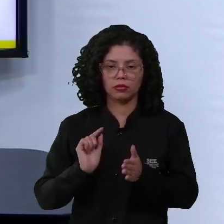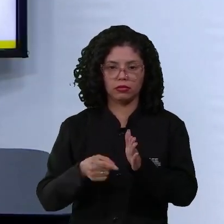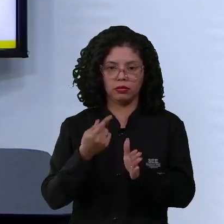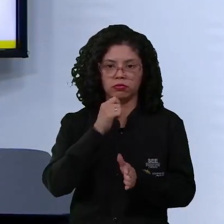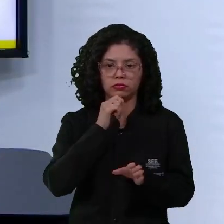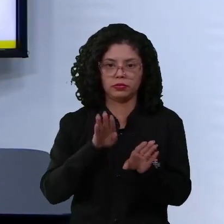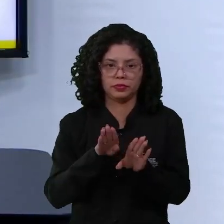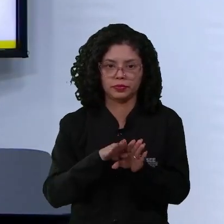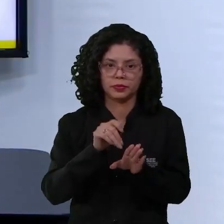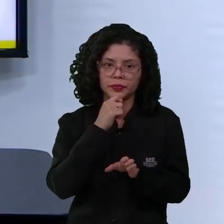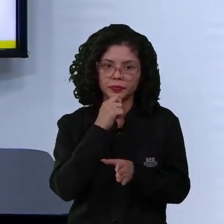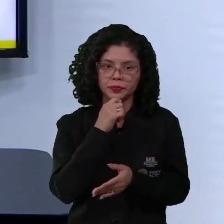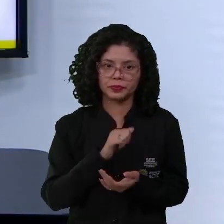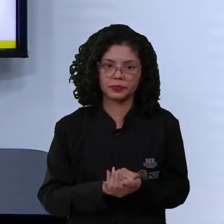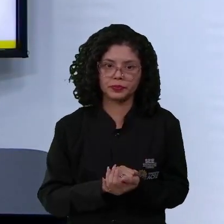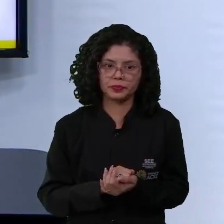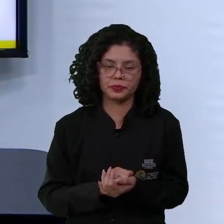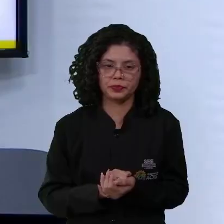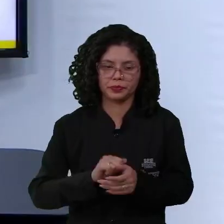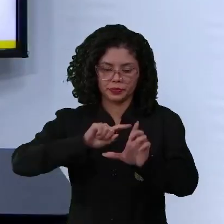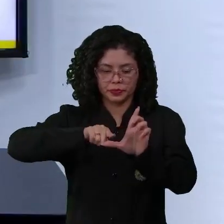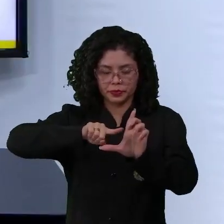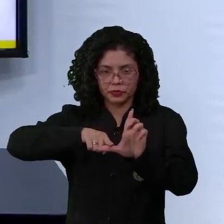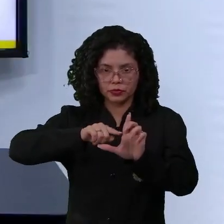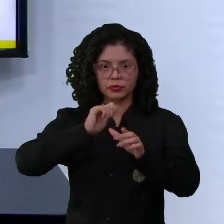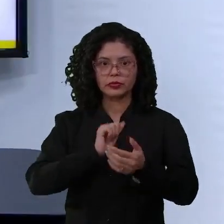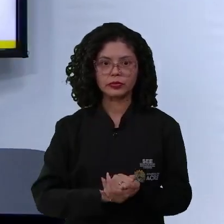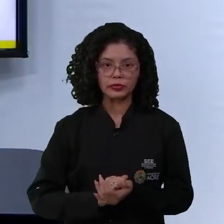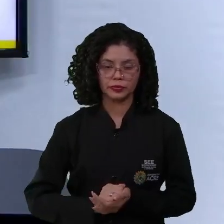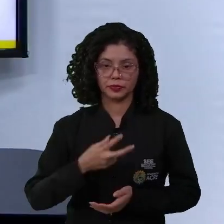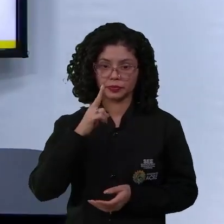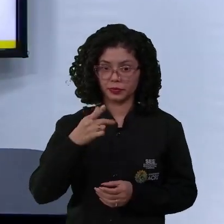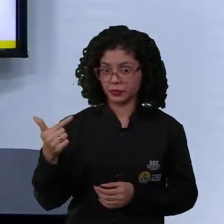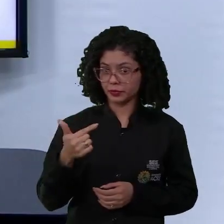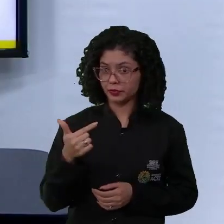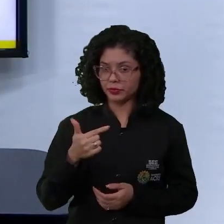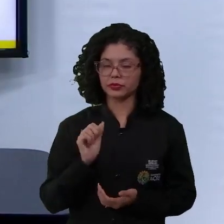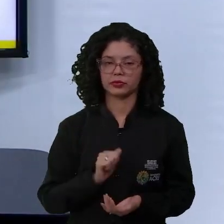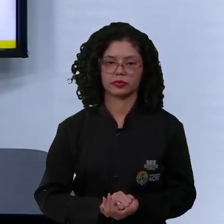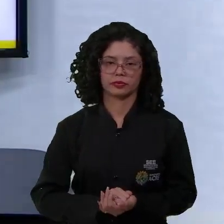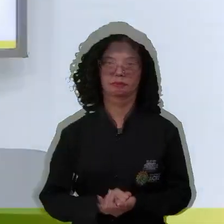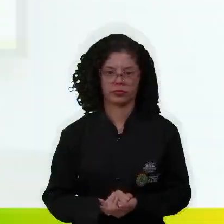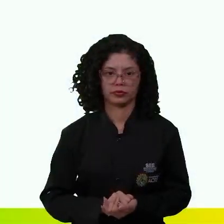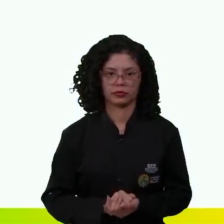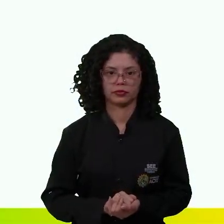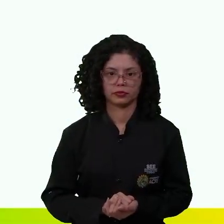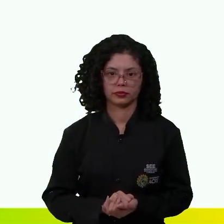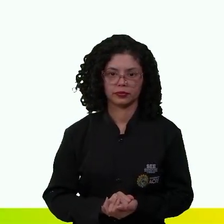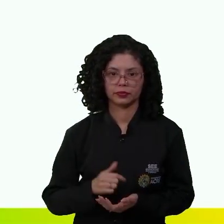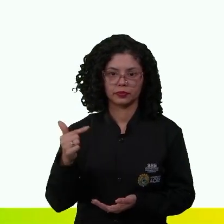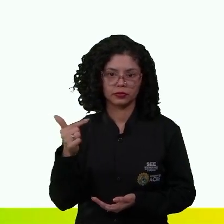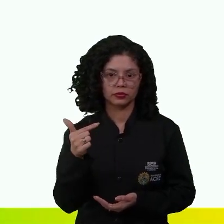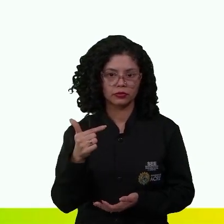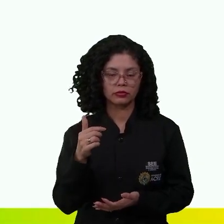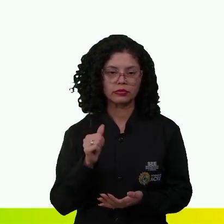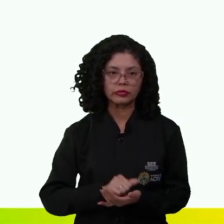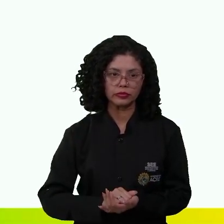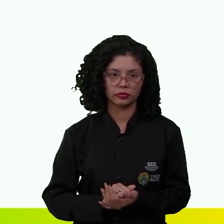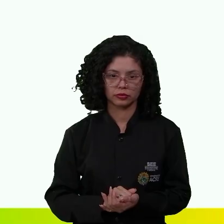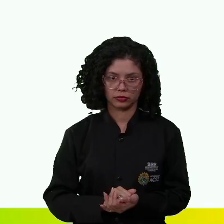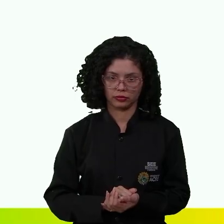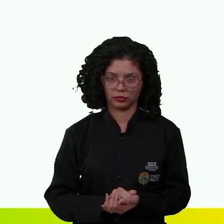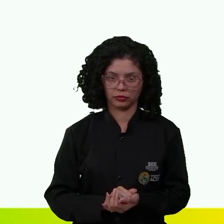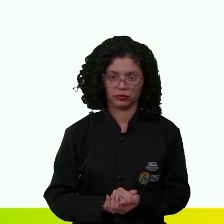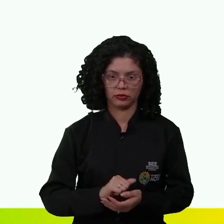de congruência, ângulo, ângulo. Vamos para o segundo caso. No segundo caso